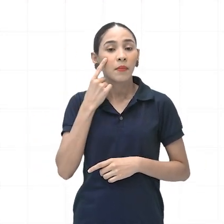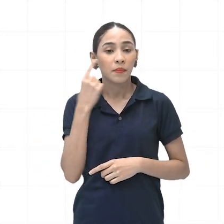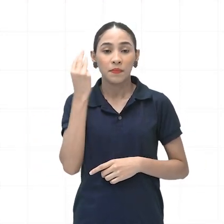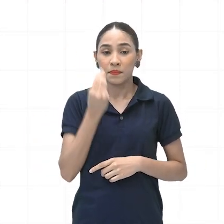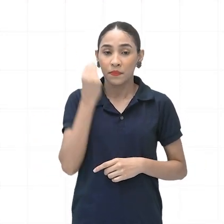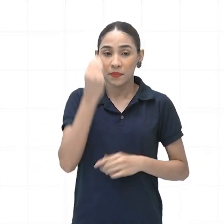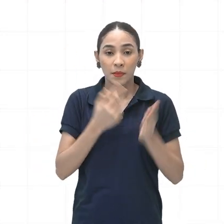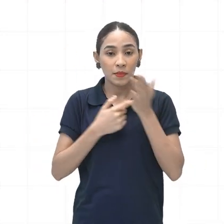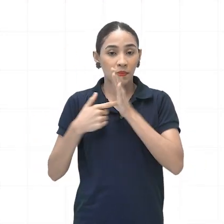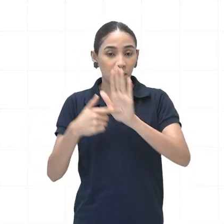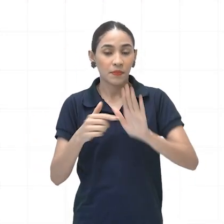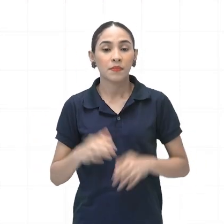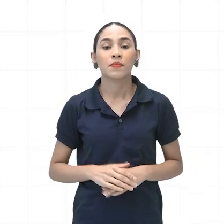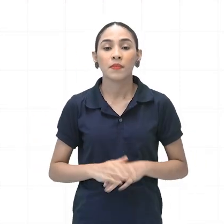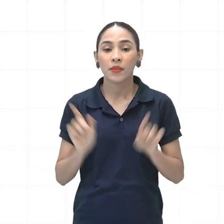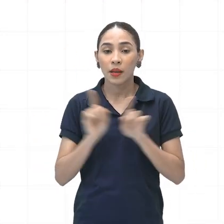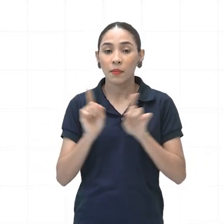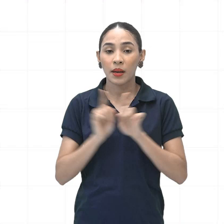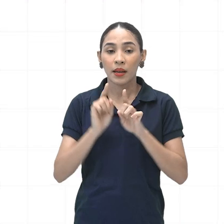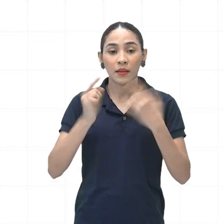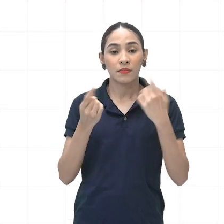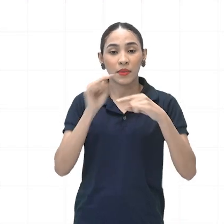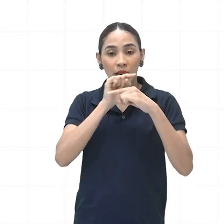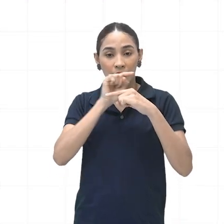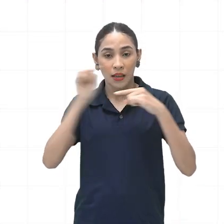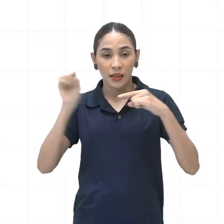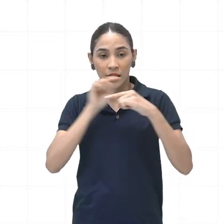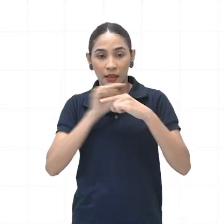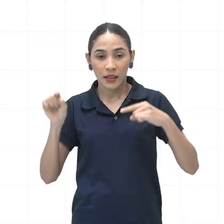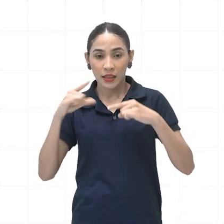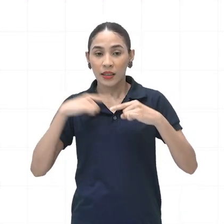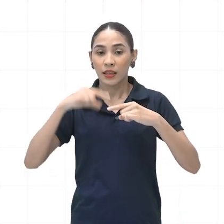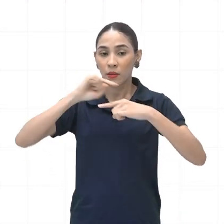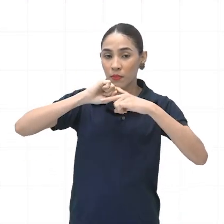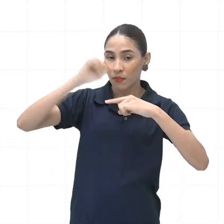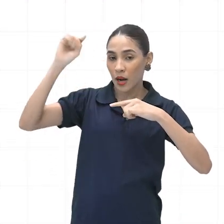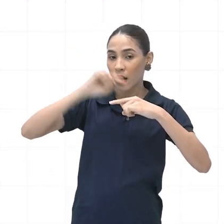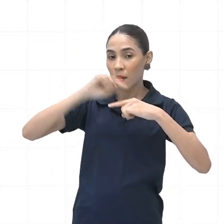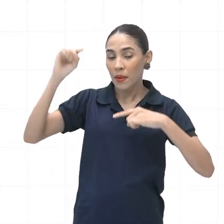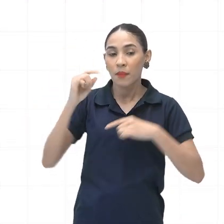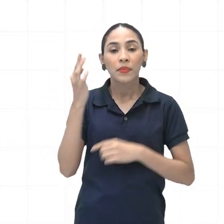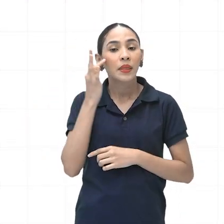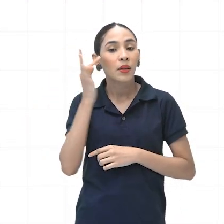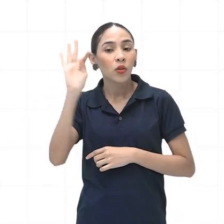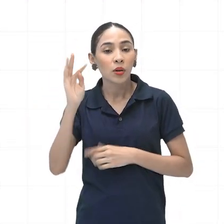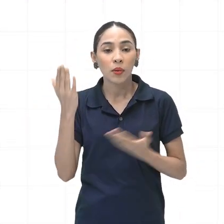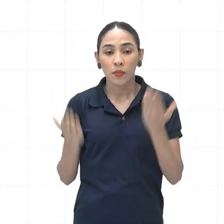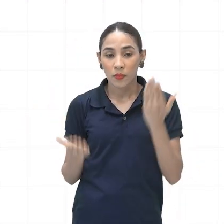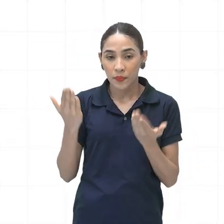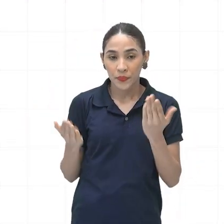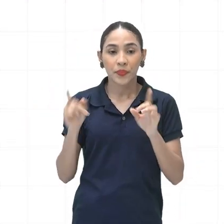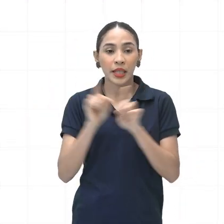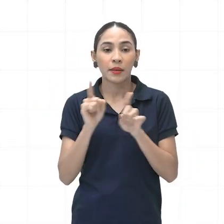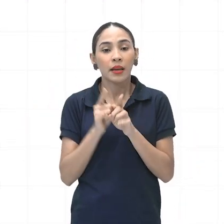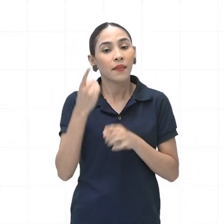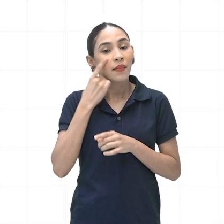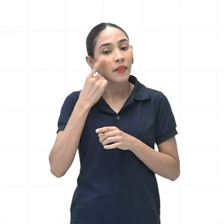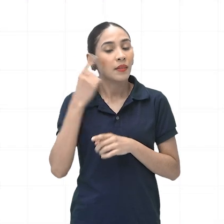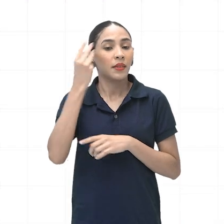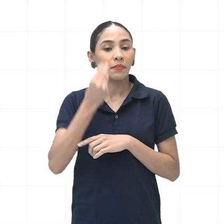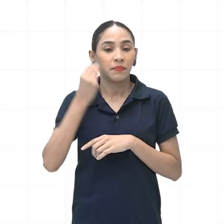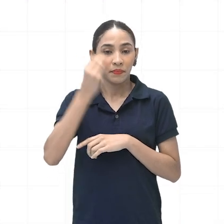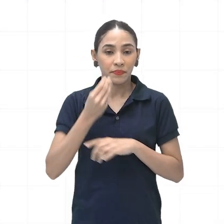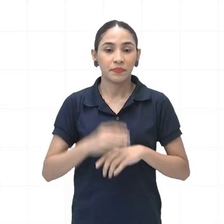experimentais e demonstração, retas paralelas cortadas por transversais, teoremas de proporcionalidade e